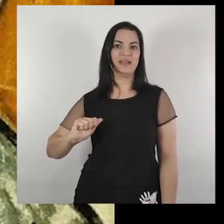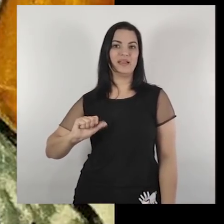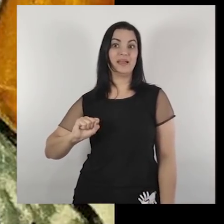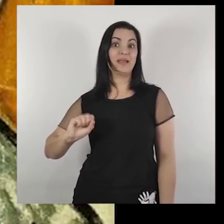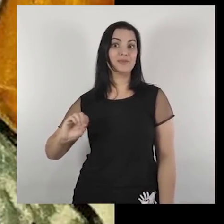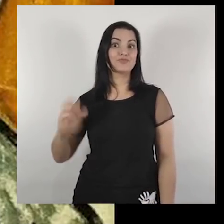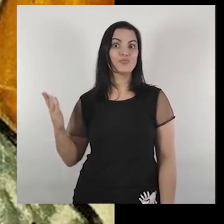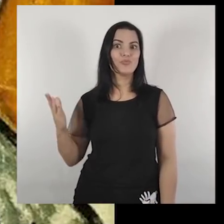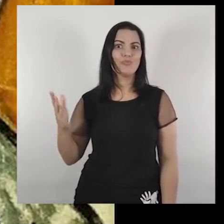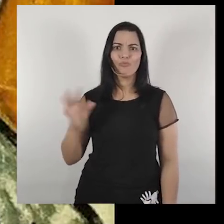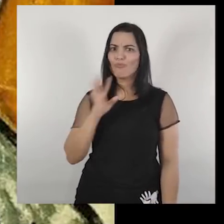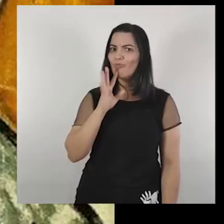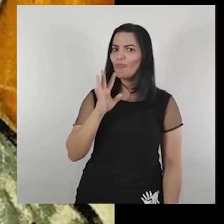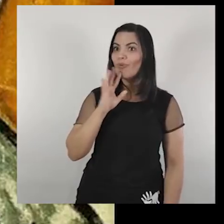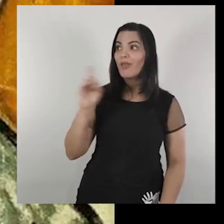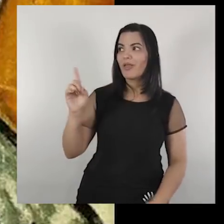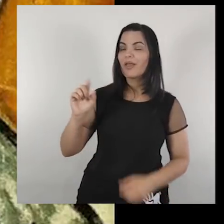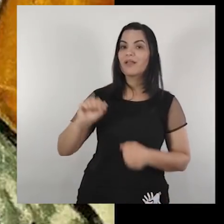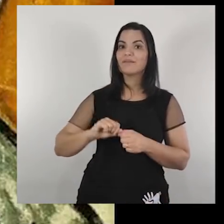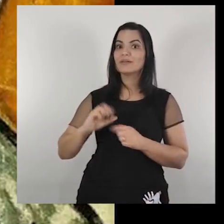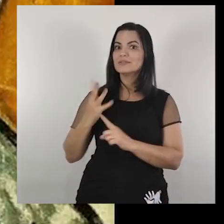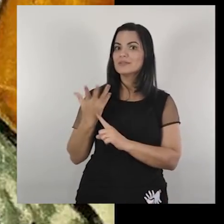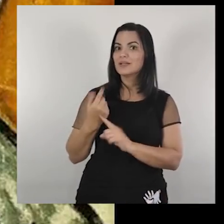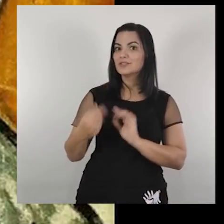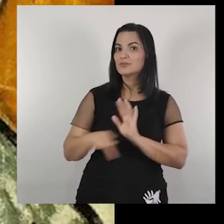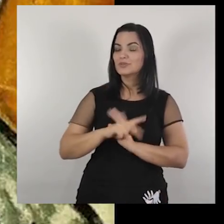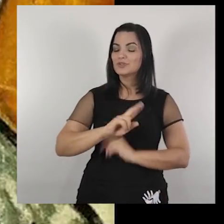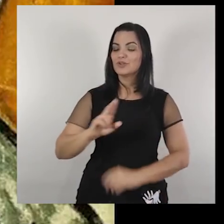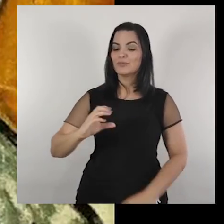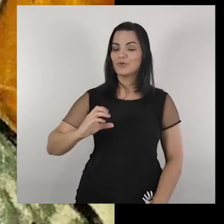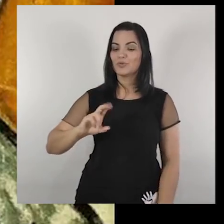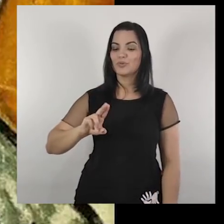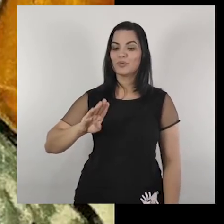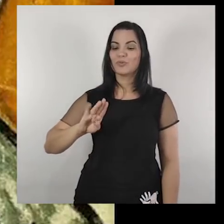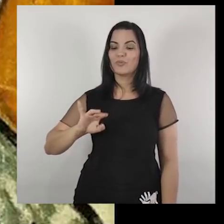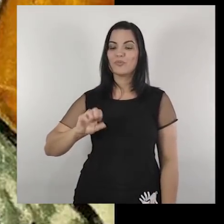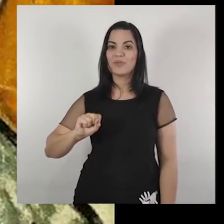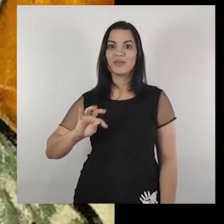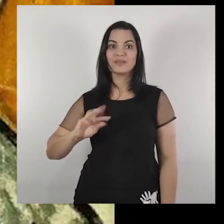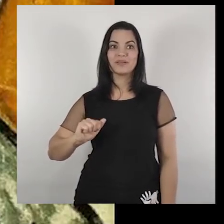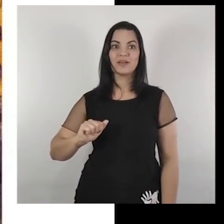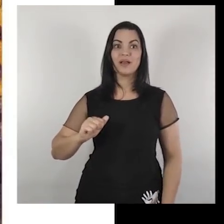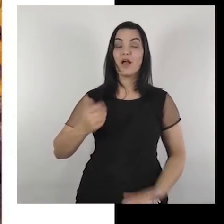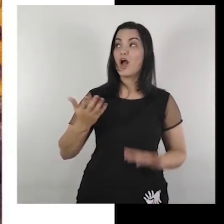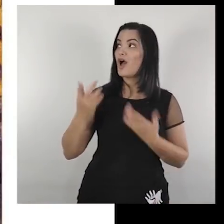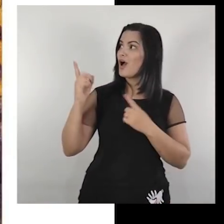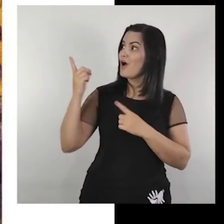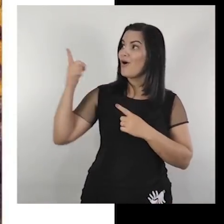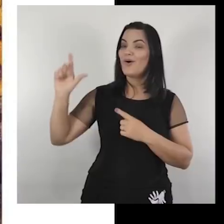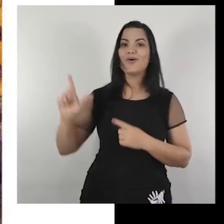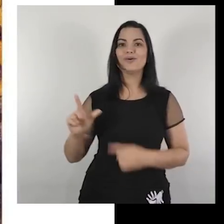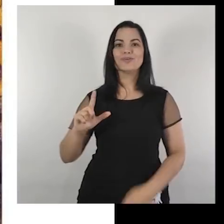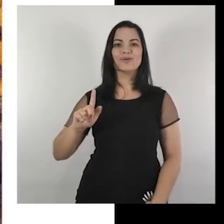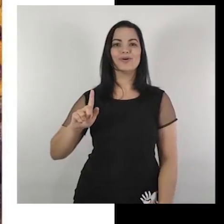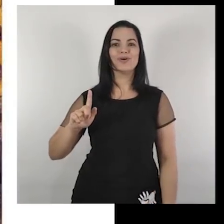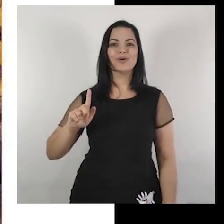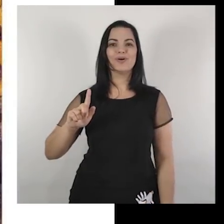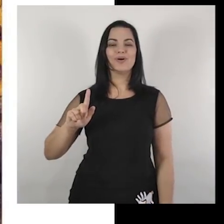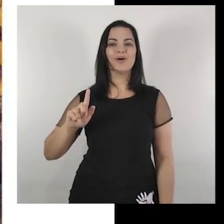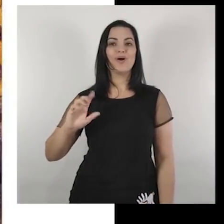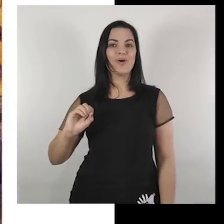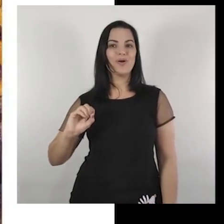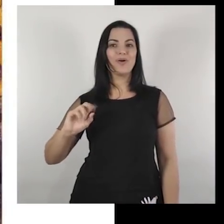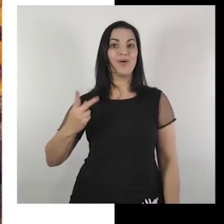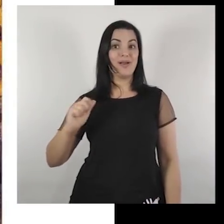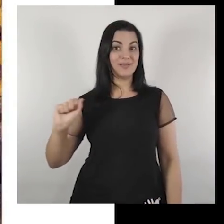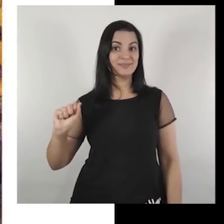Quem conhece esse artista muito famoso, esse cubista maravilhoso? Esse é o Gauguin.